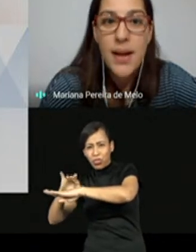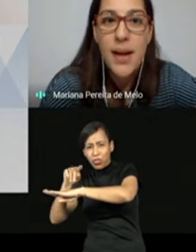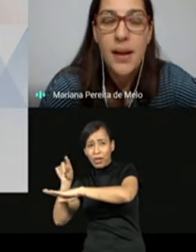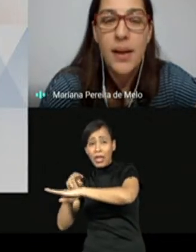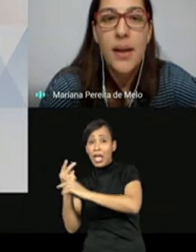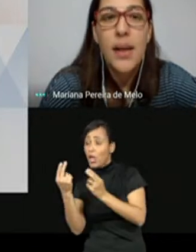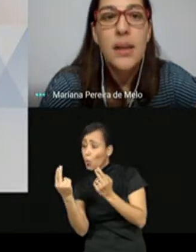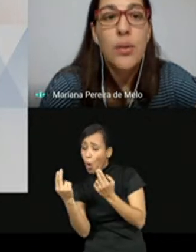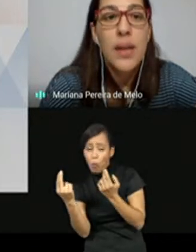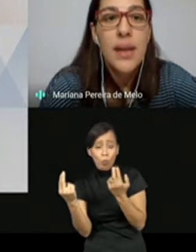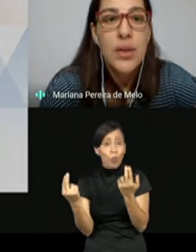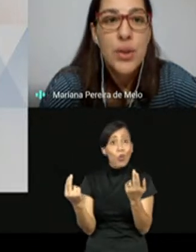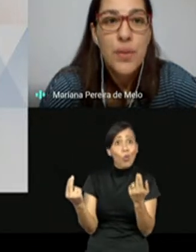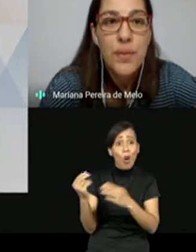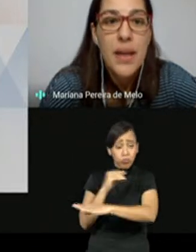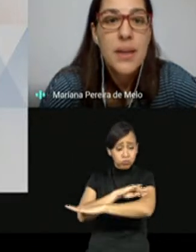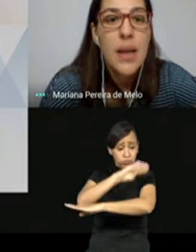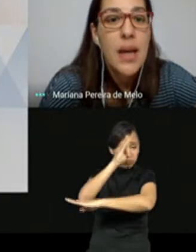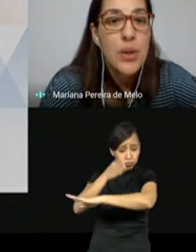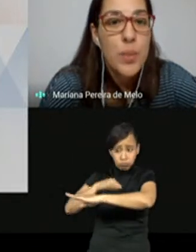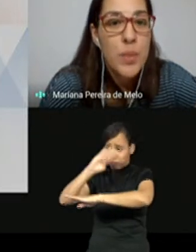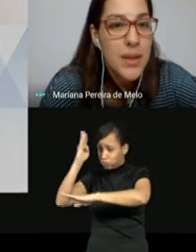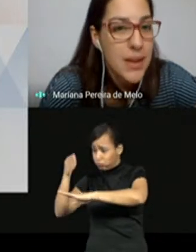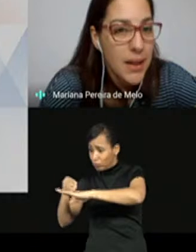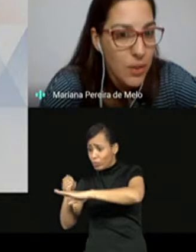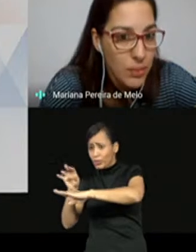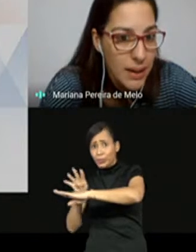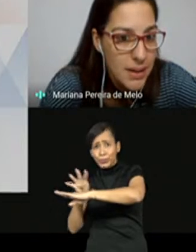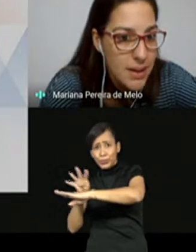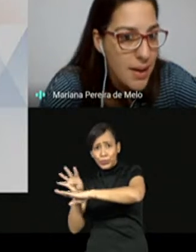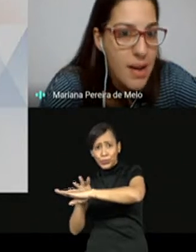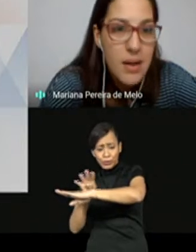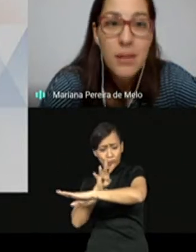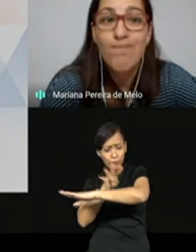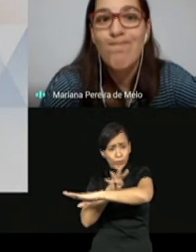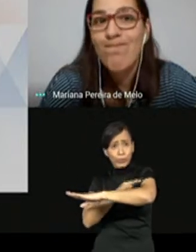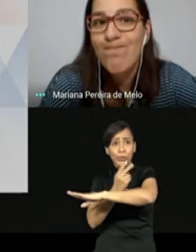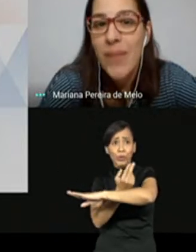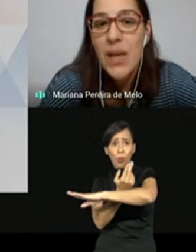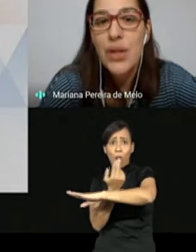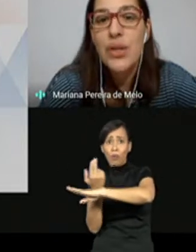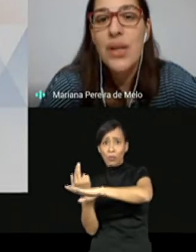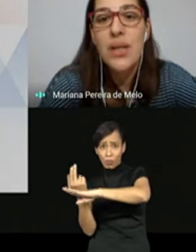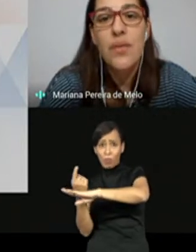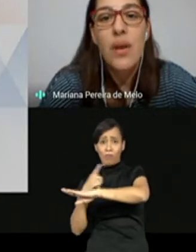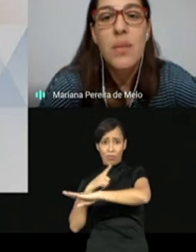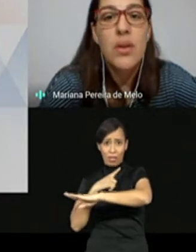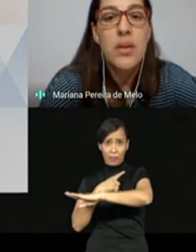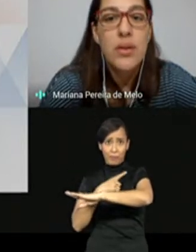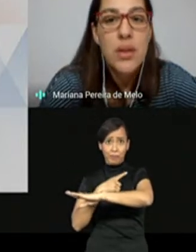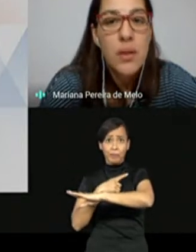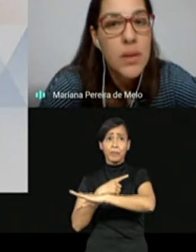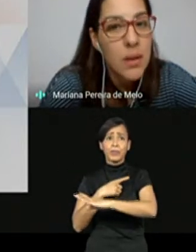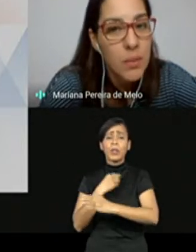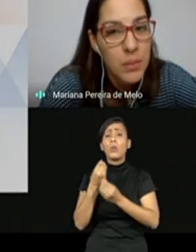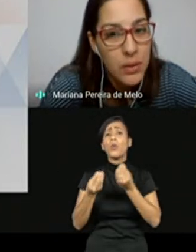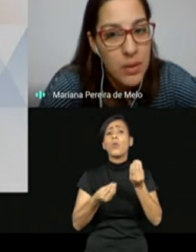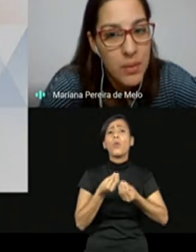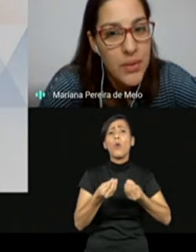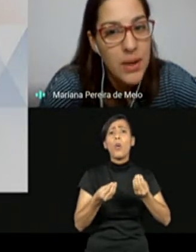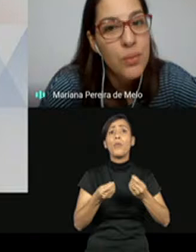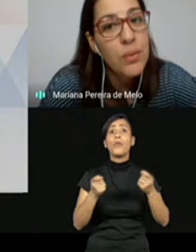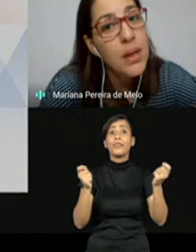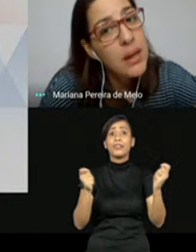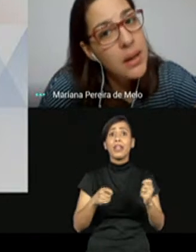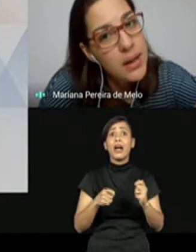a essa área. Então, o que que a gente faz? A gente precisa calcular essa área, a gente transforma a nossa distribuição para uma